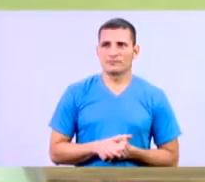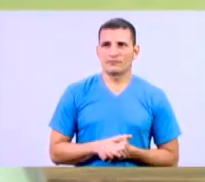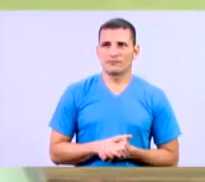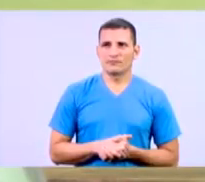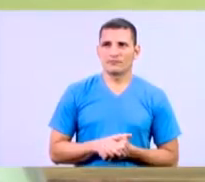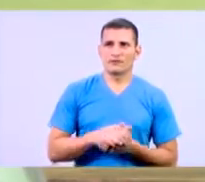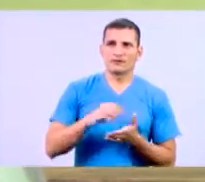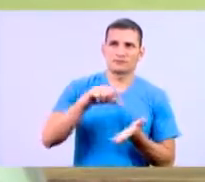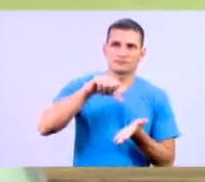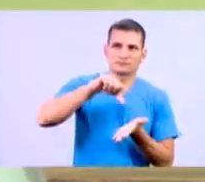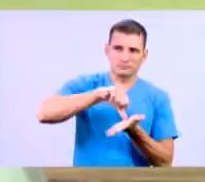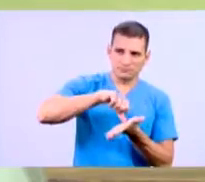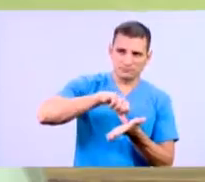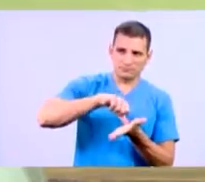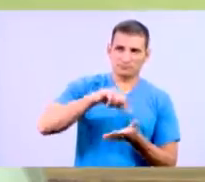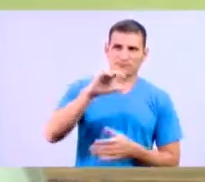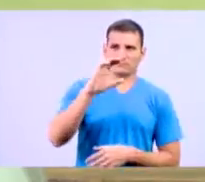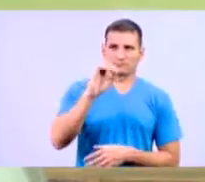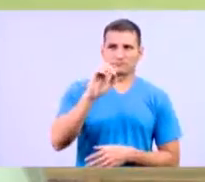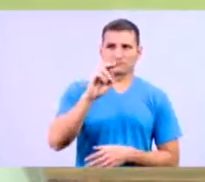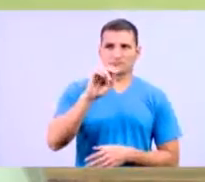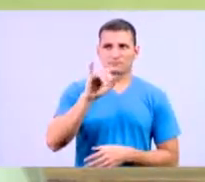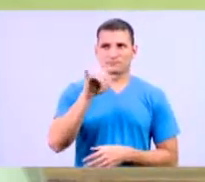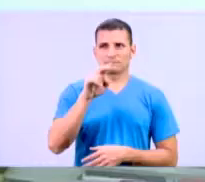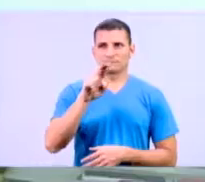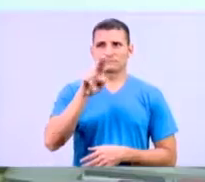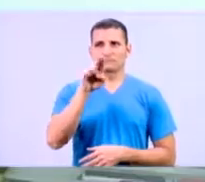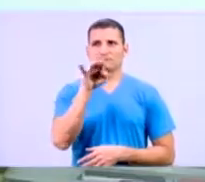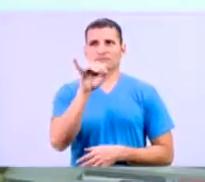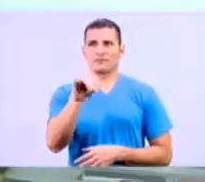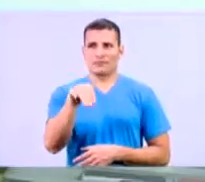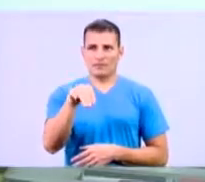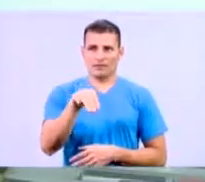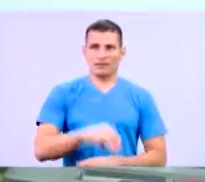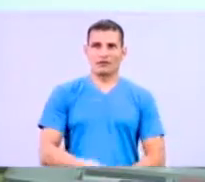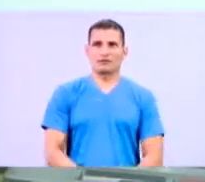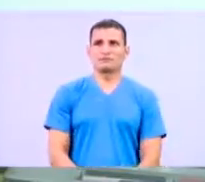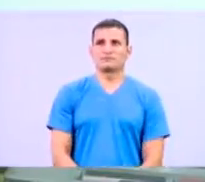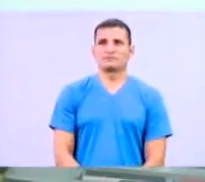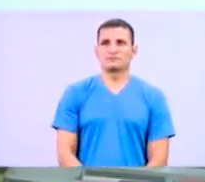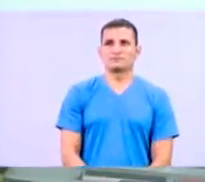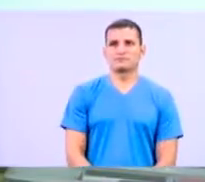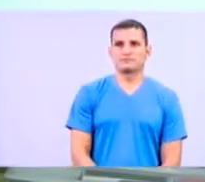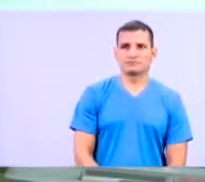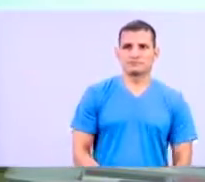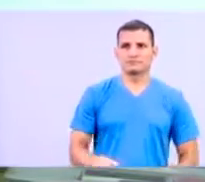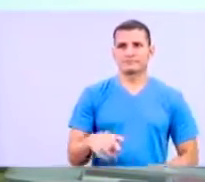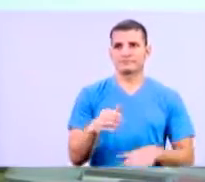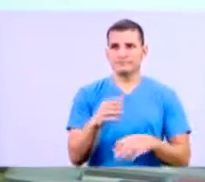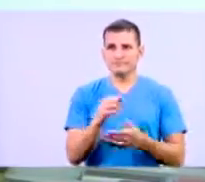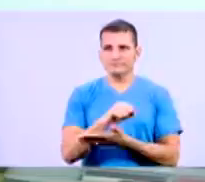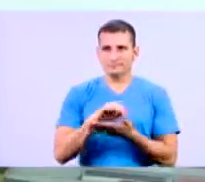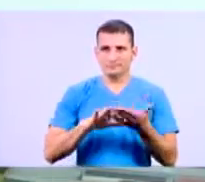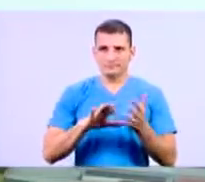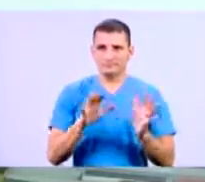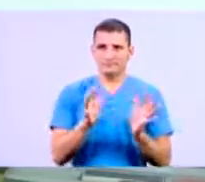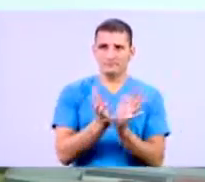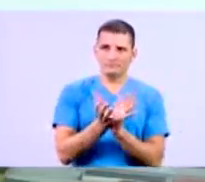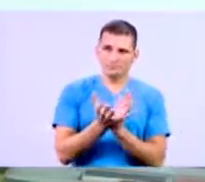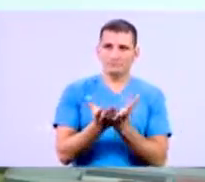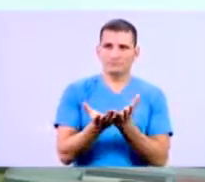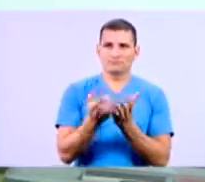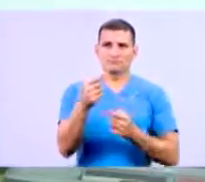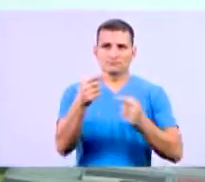Foi o polo de Cujubim. Cujubim. Legal, então isso mesmo, se reúnam. A atividade em grupo, mesmo que seja uma lista de